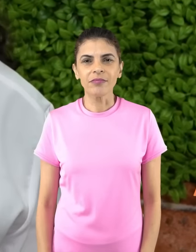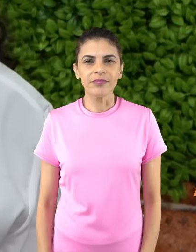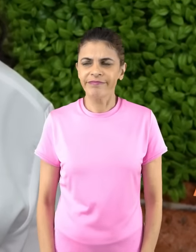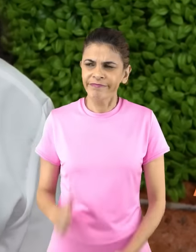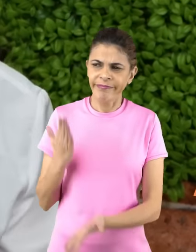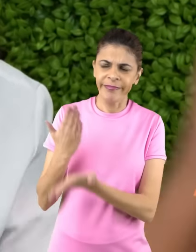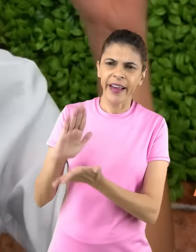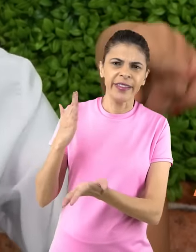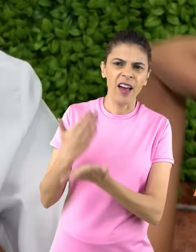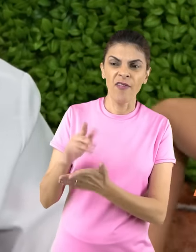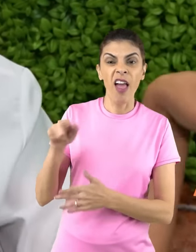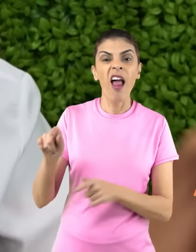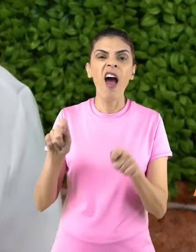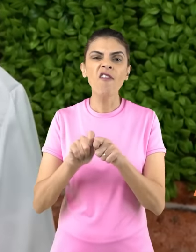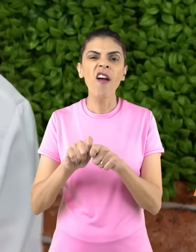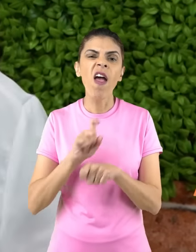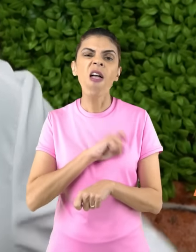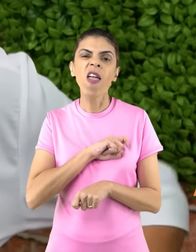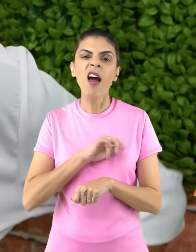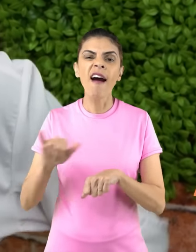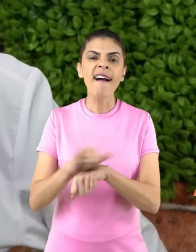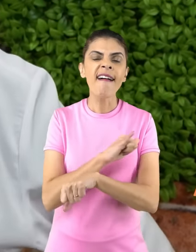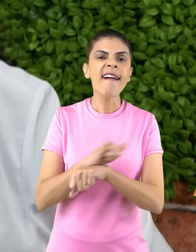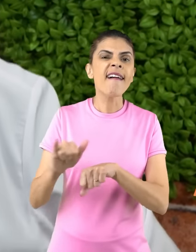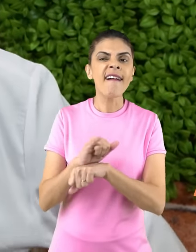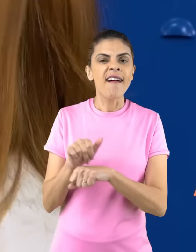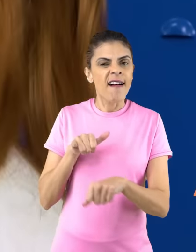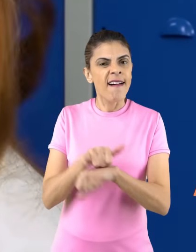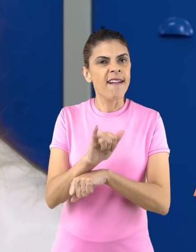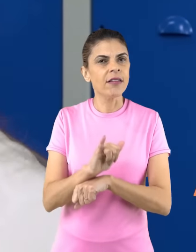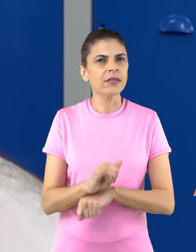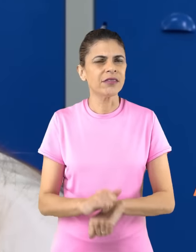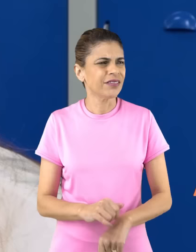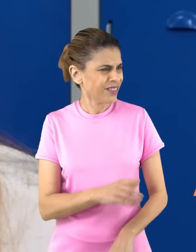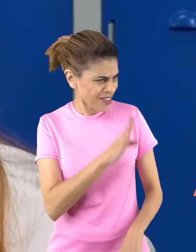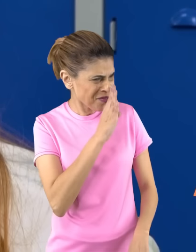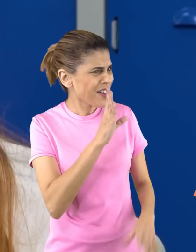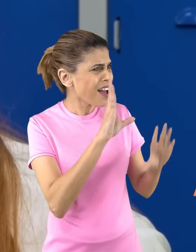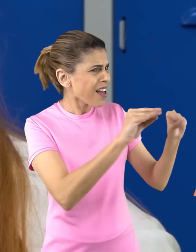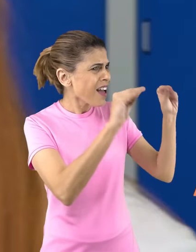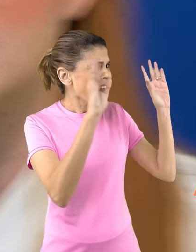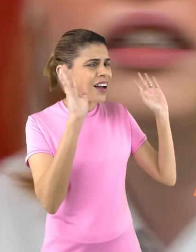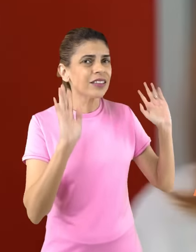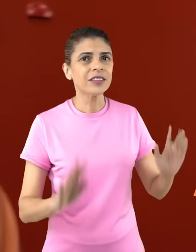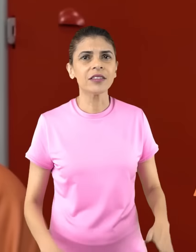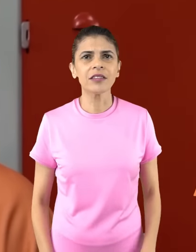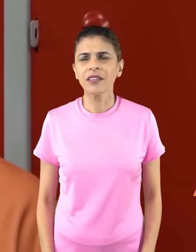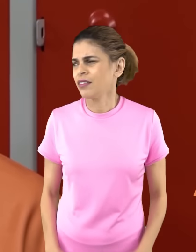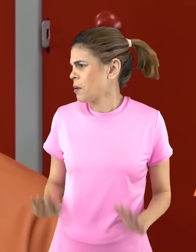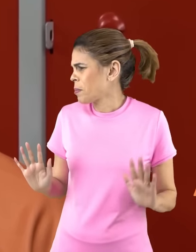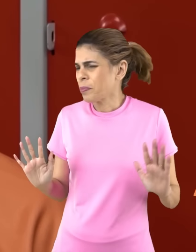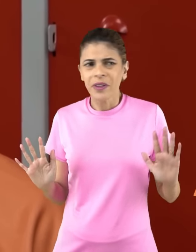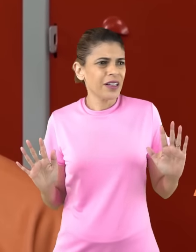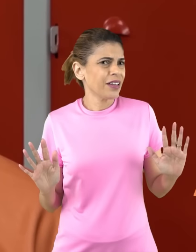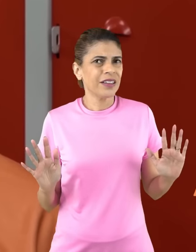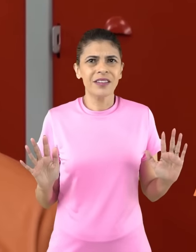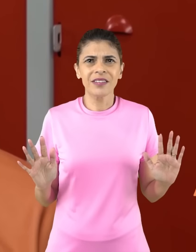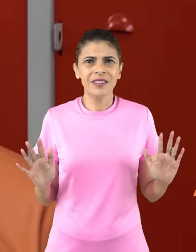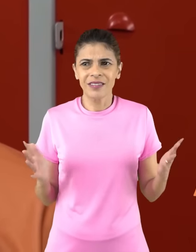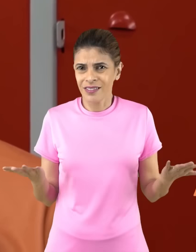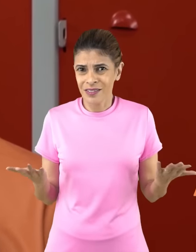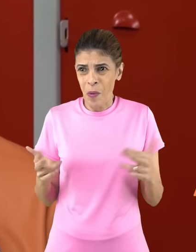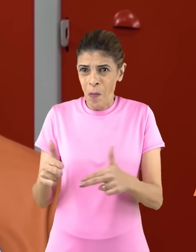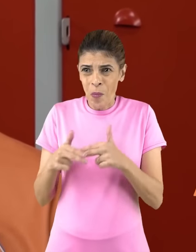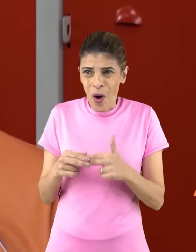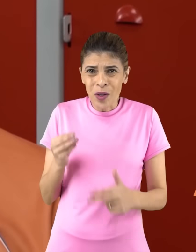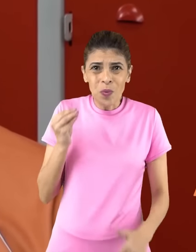nada disso, Renan A Ana arrumou tudo isso só pra você dar um beijo nela Fica quieta, Raíssa Peraí Tudo